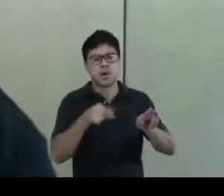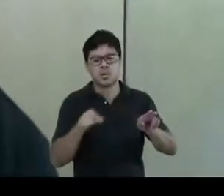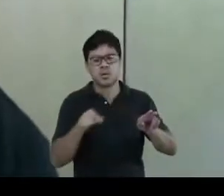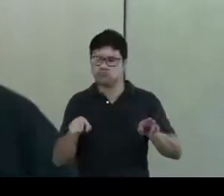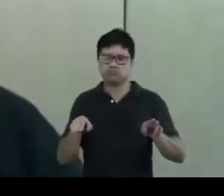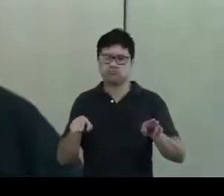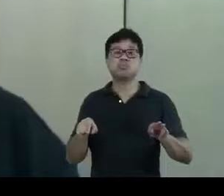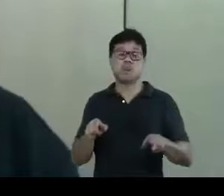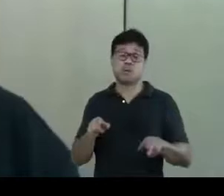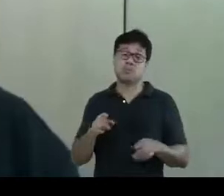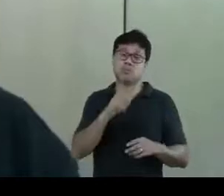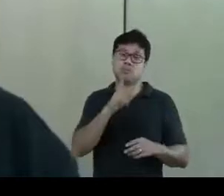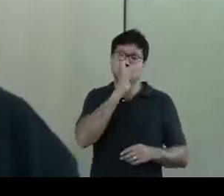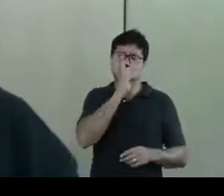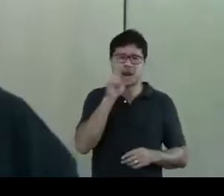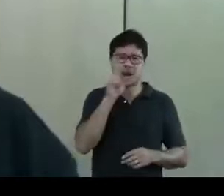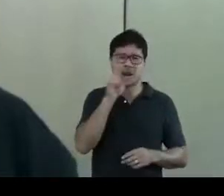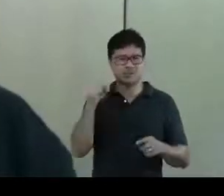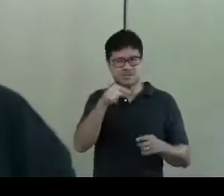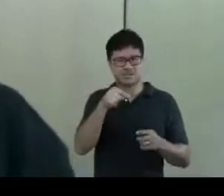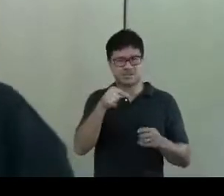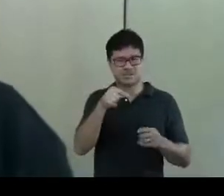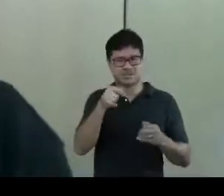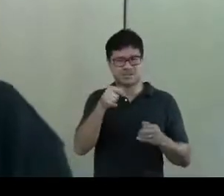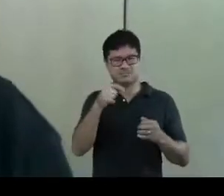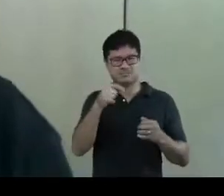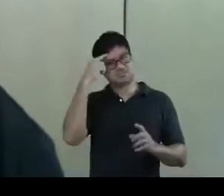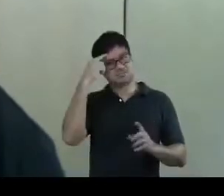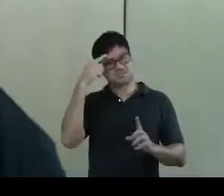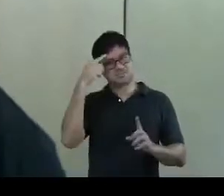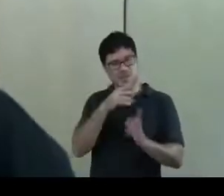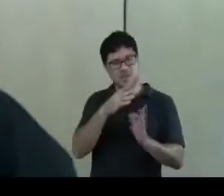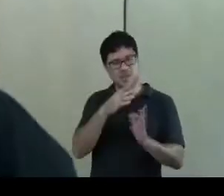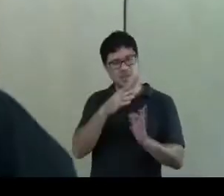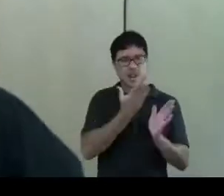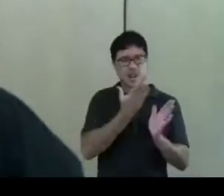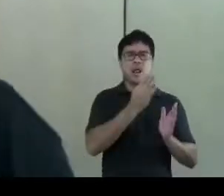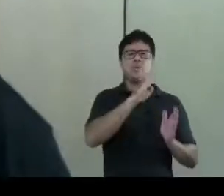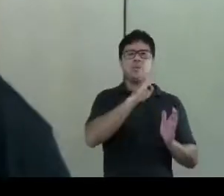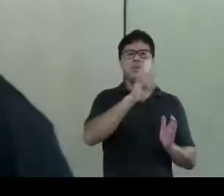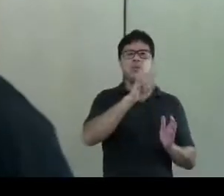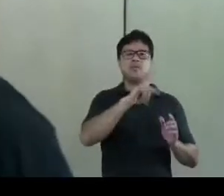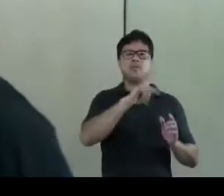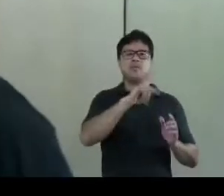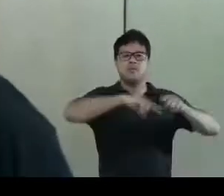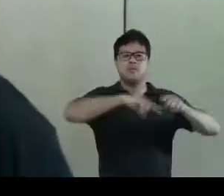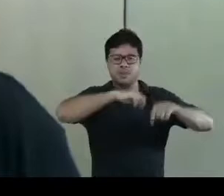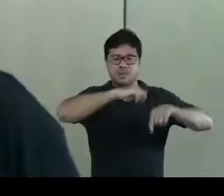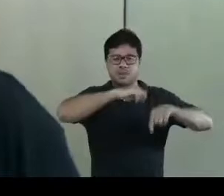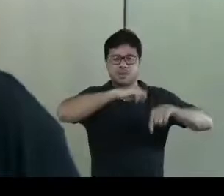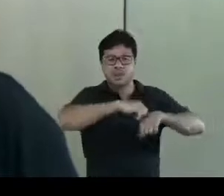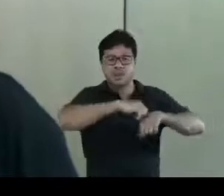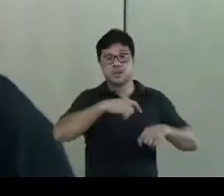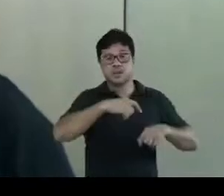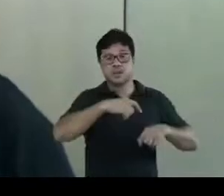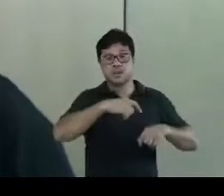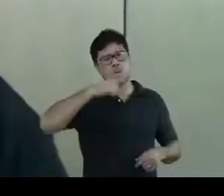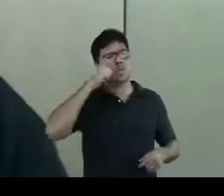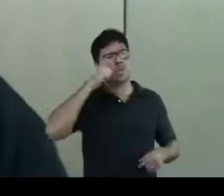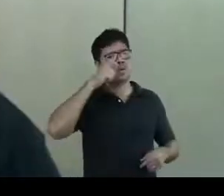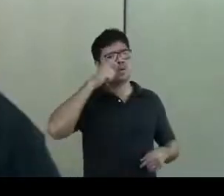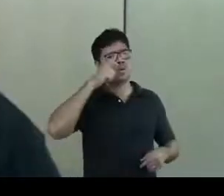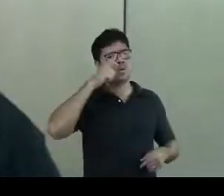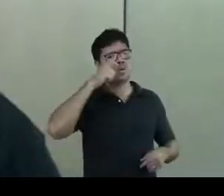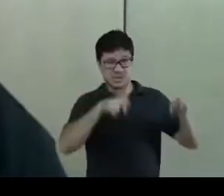usar. Me parece que, nesse sentido, do ponto de vista da bibliografia material e do ponto de vista do que nos interessa para